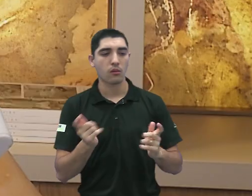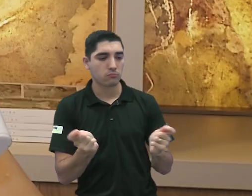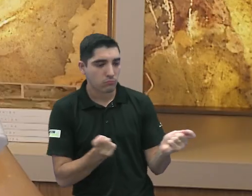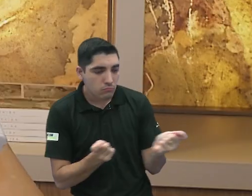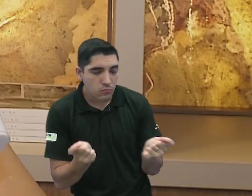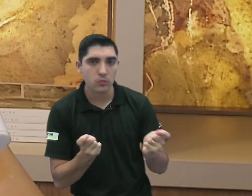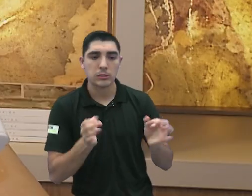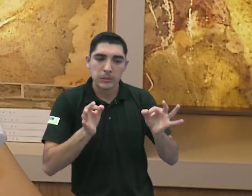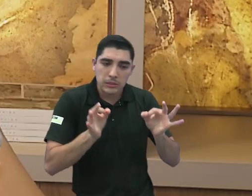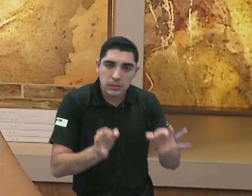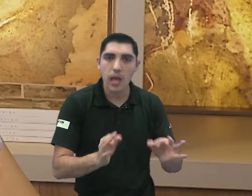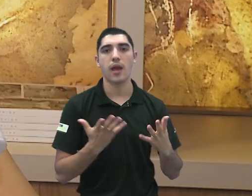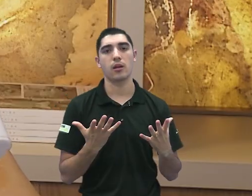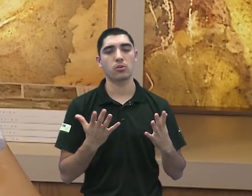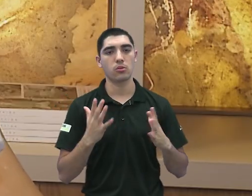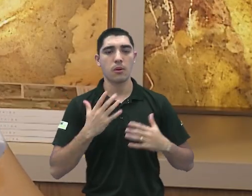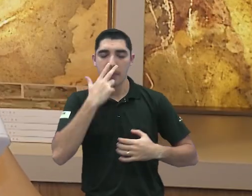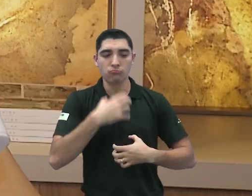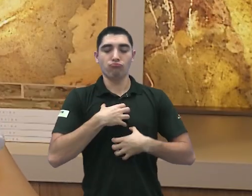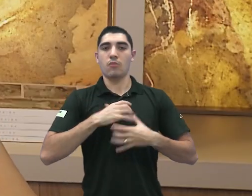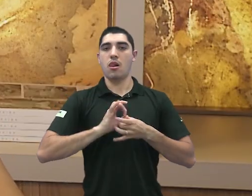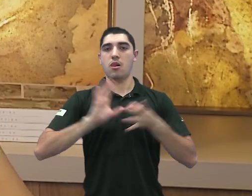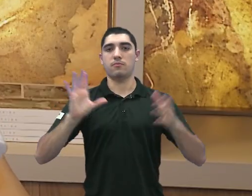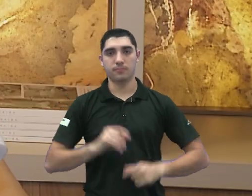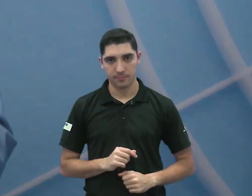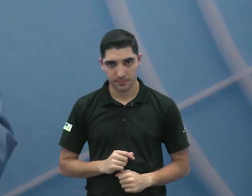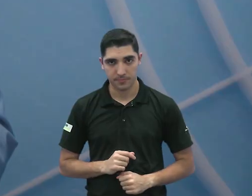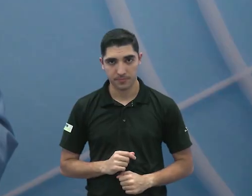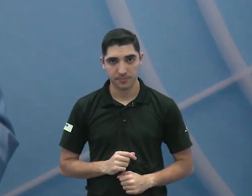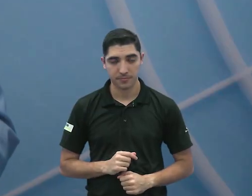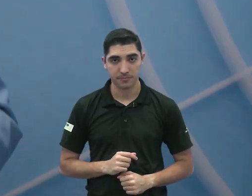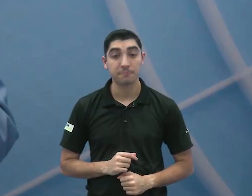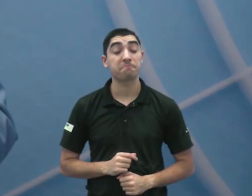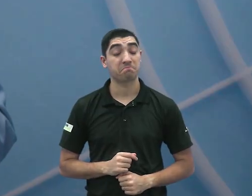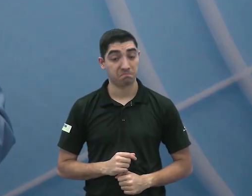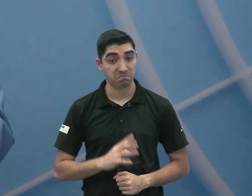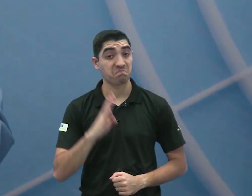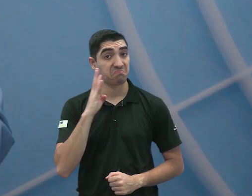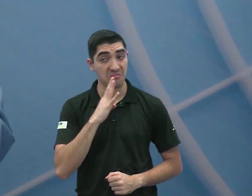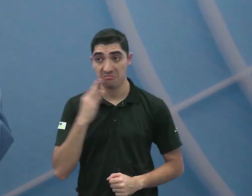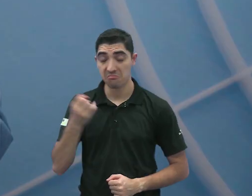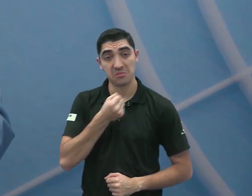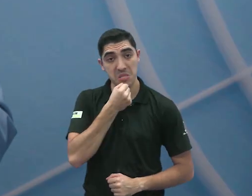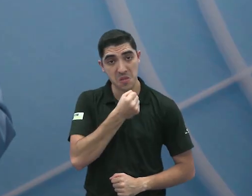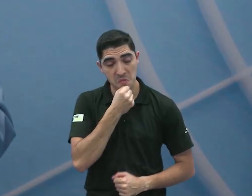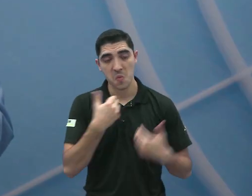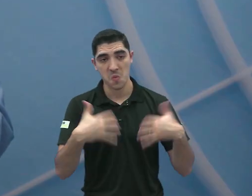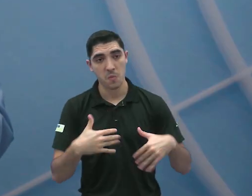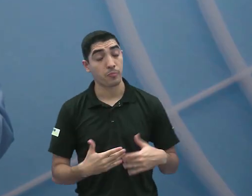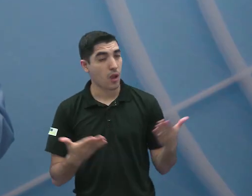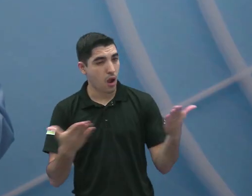mais verdade e liberdade. É muito bacana a reportagem, né?